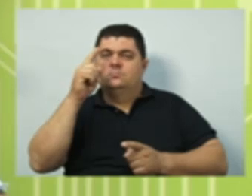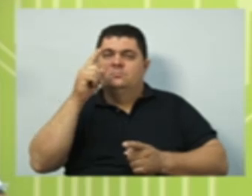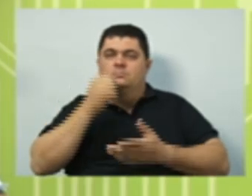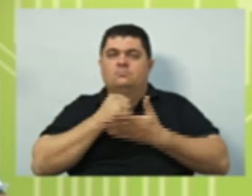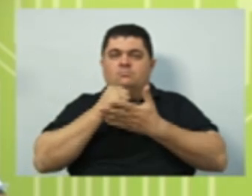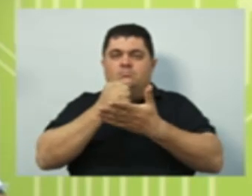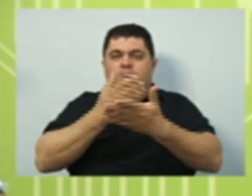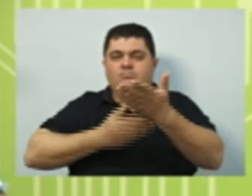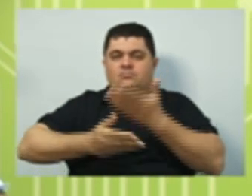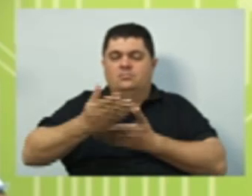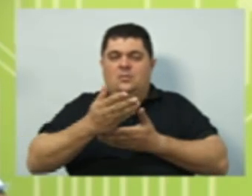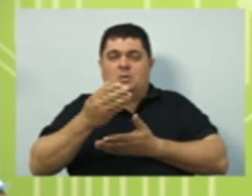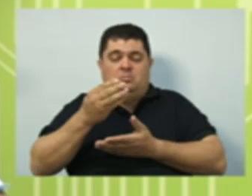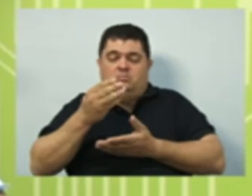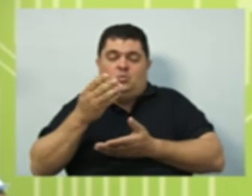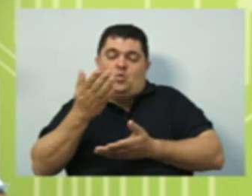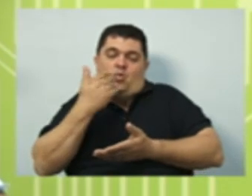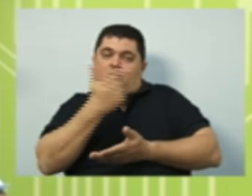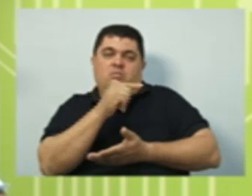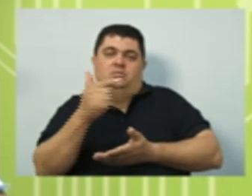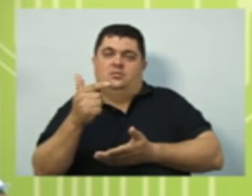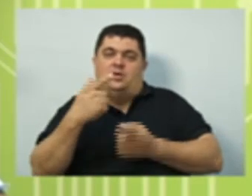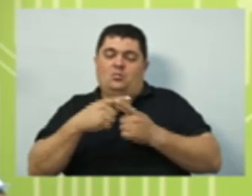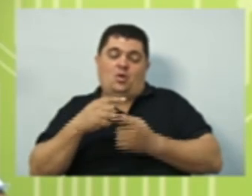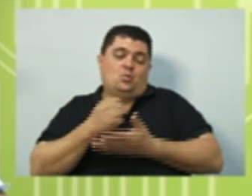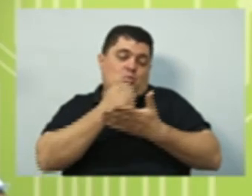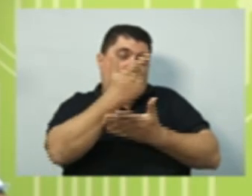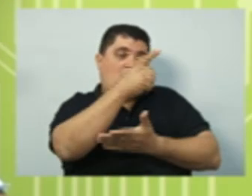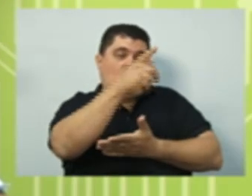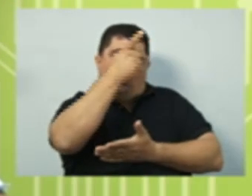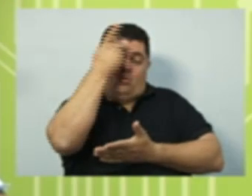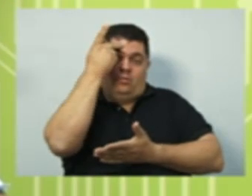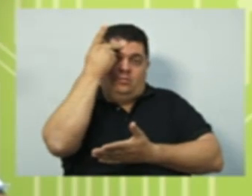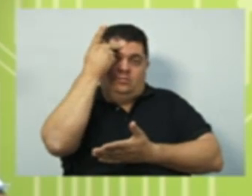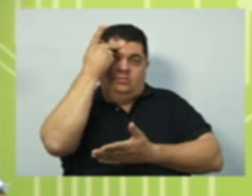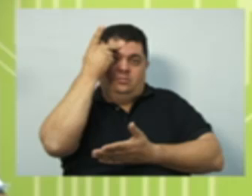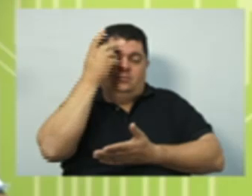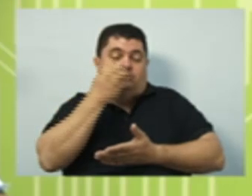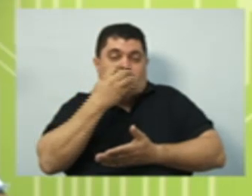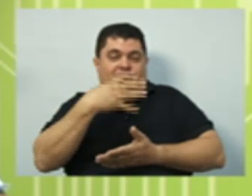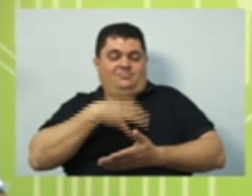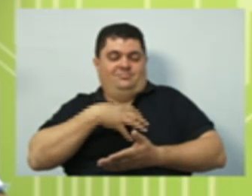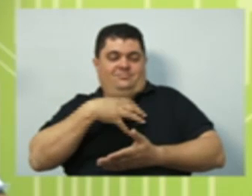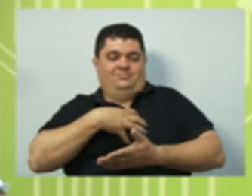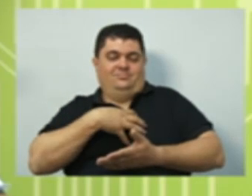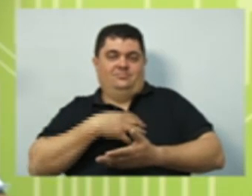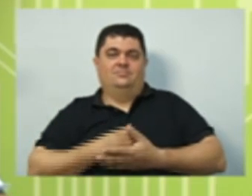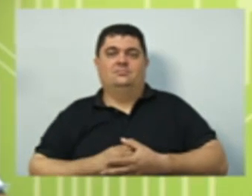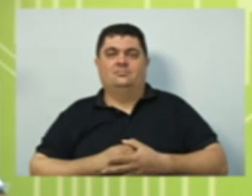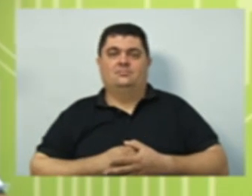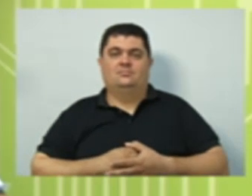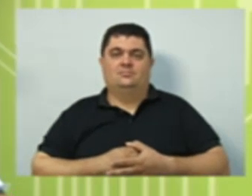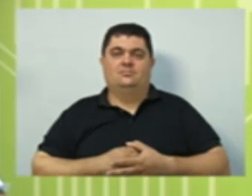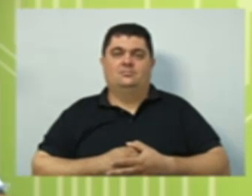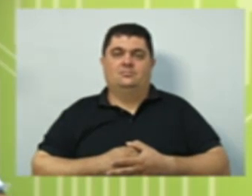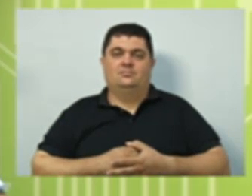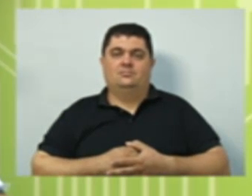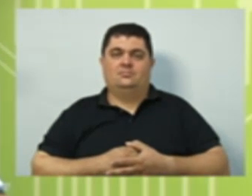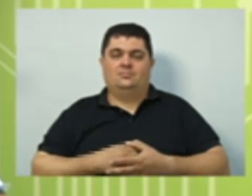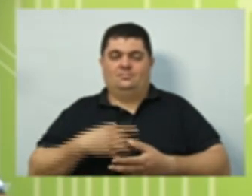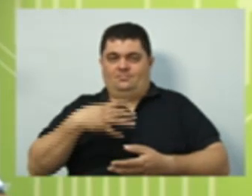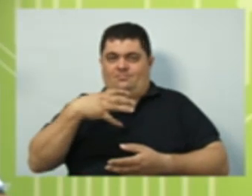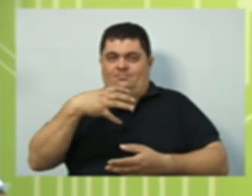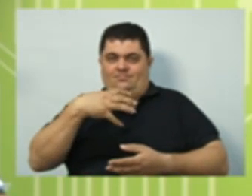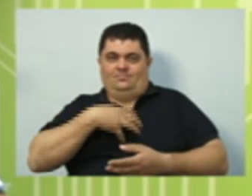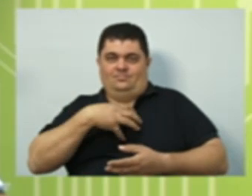solidariedade, você deixa de comer para ajudar a outra pessoa. E você se sente bem por causa disto. Por causa do